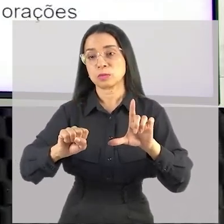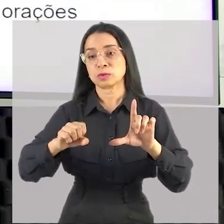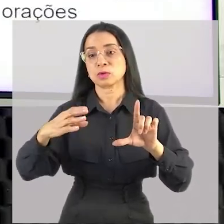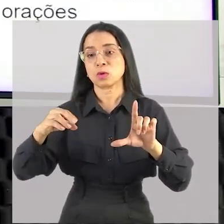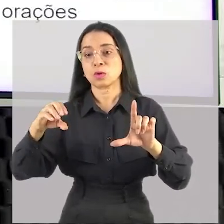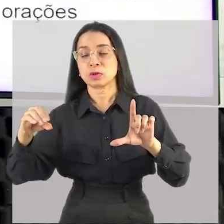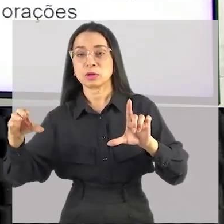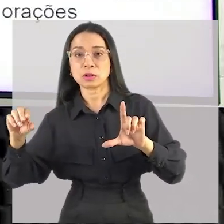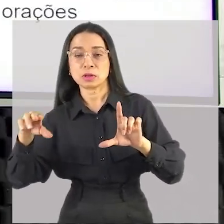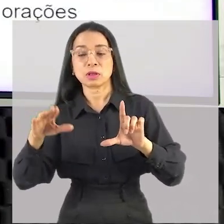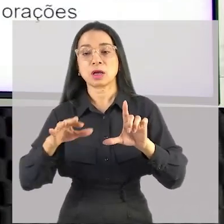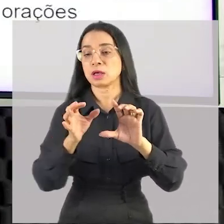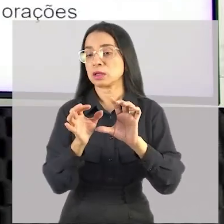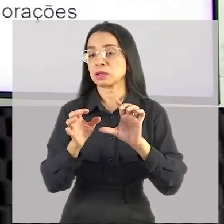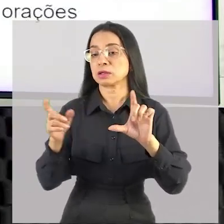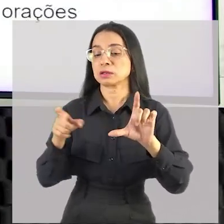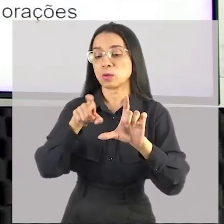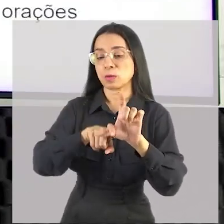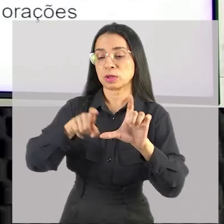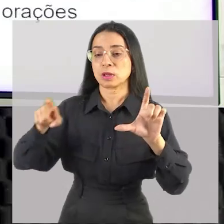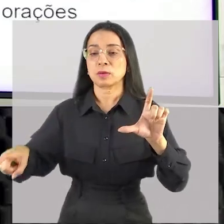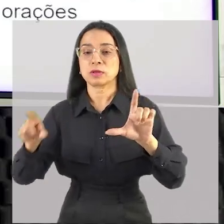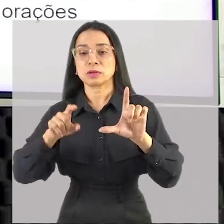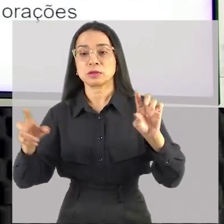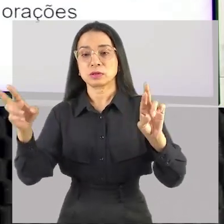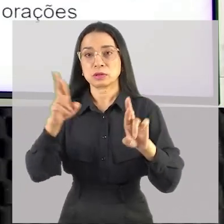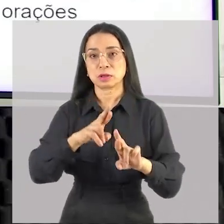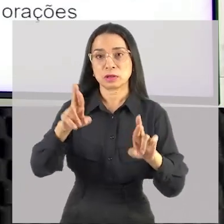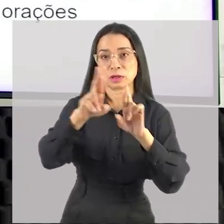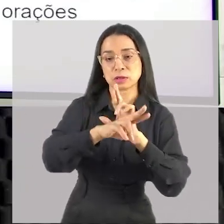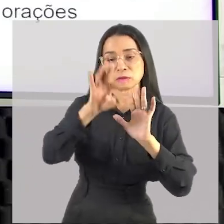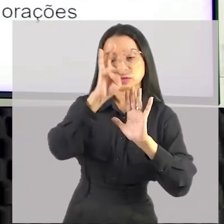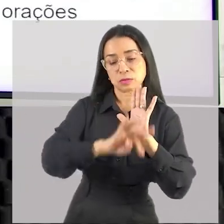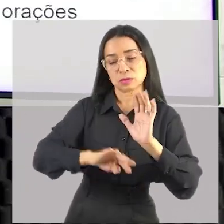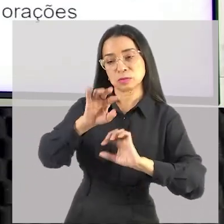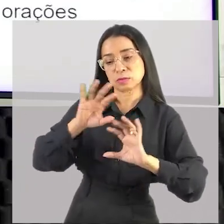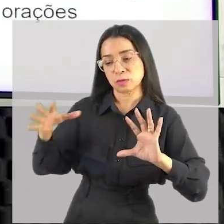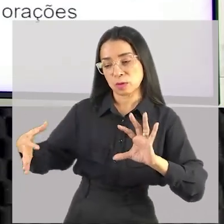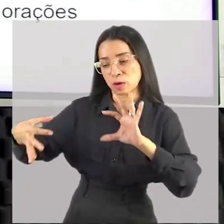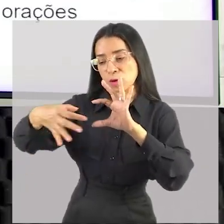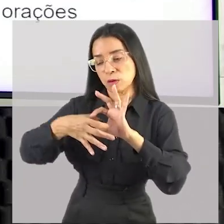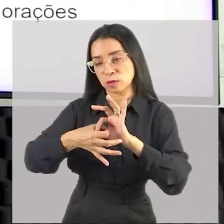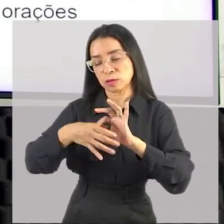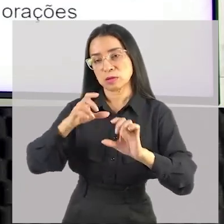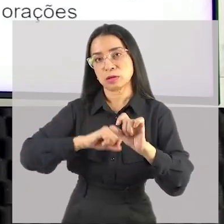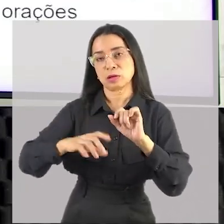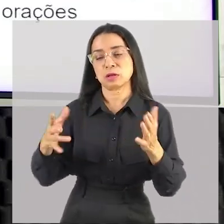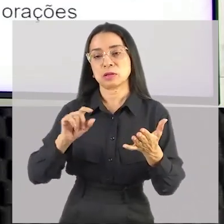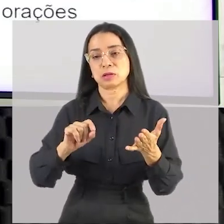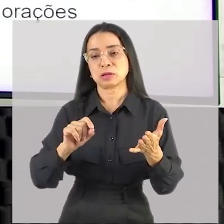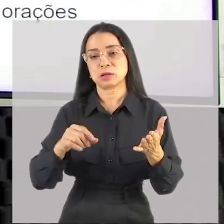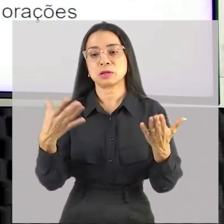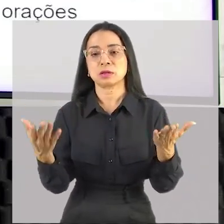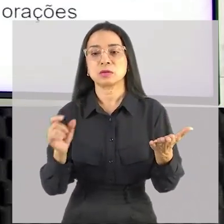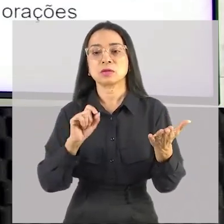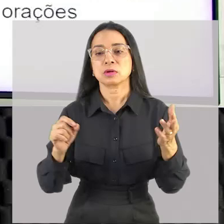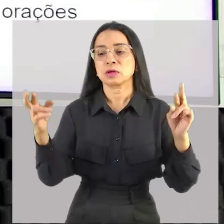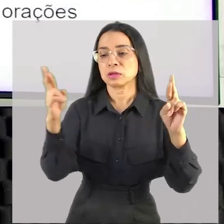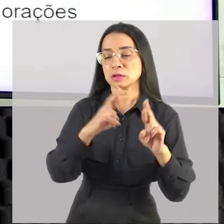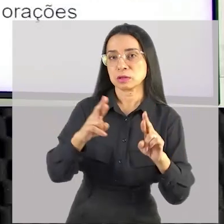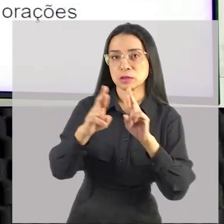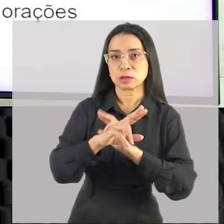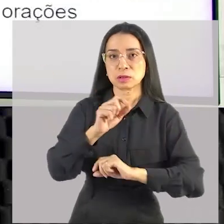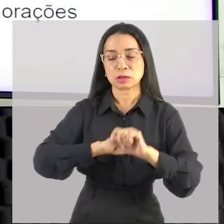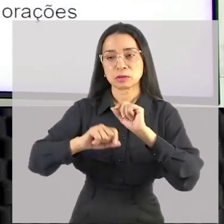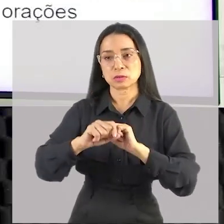num texto e são ligadas por conjunções coordenativas. E aí, no caso, essas